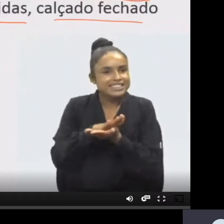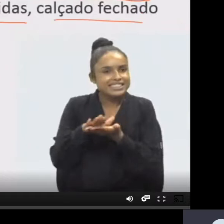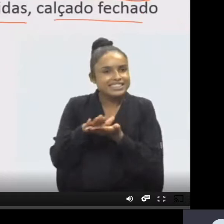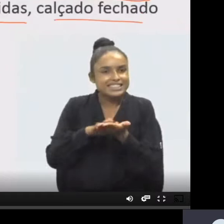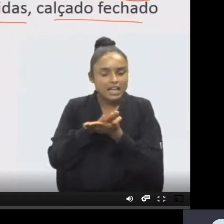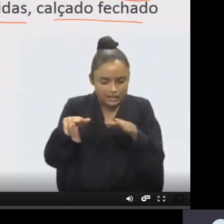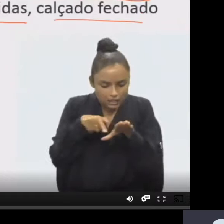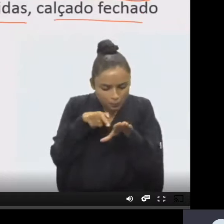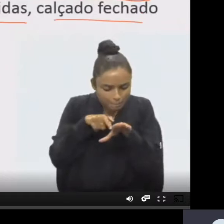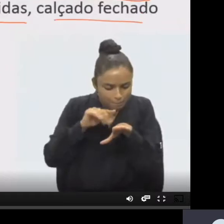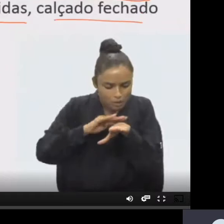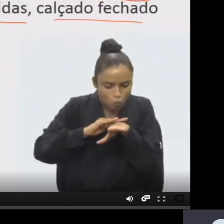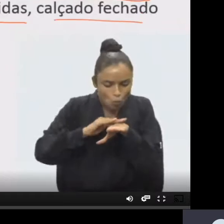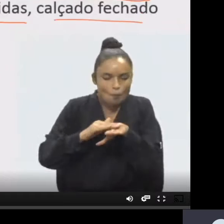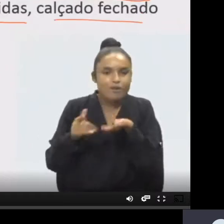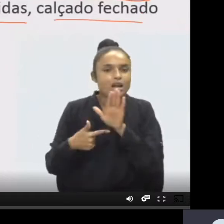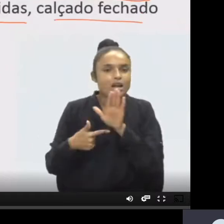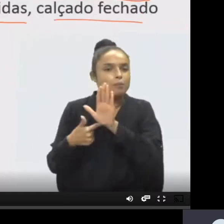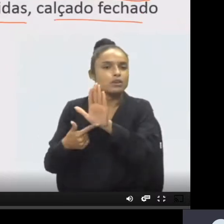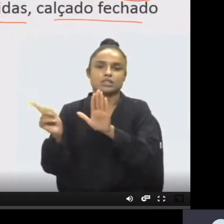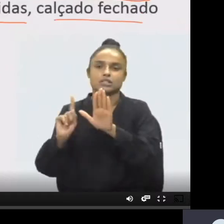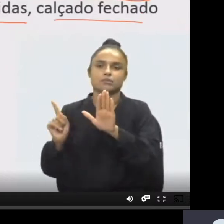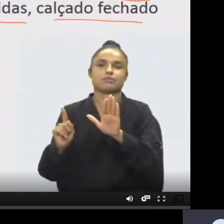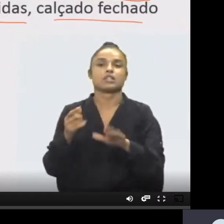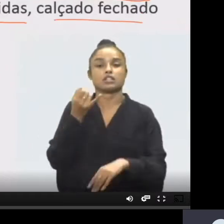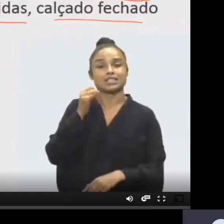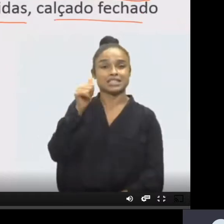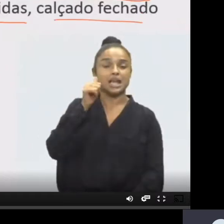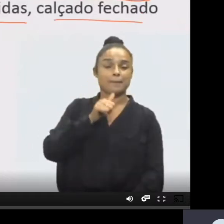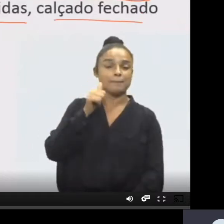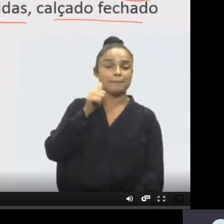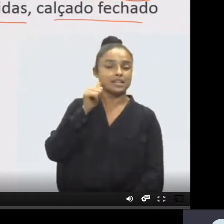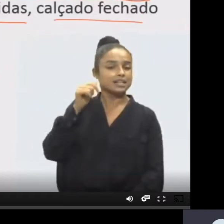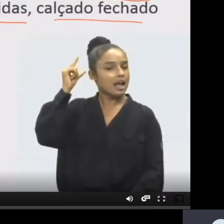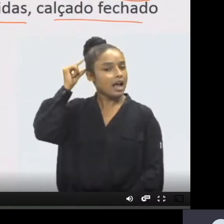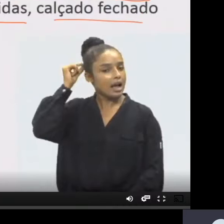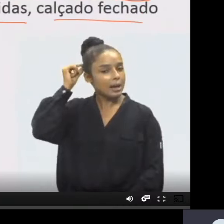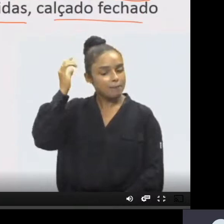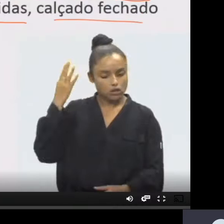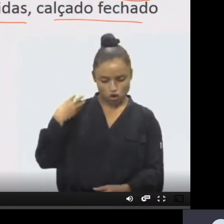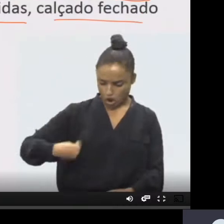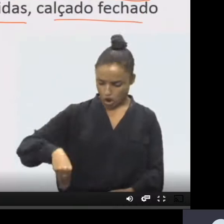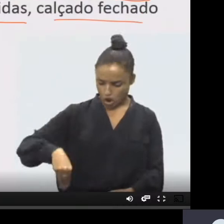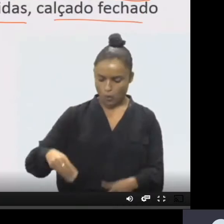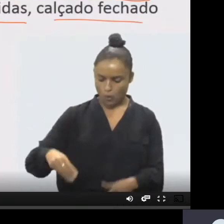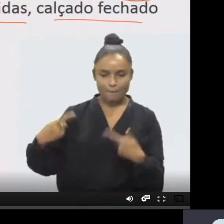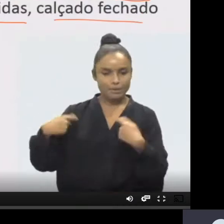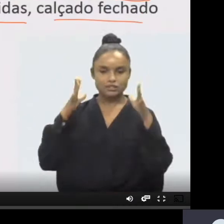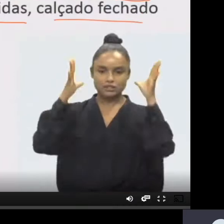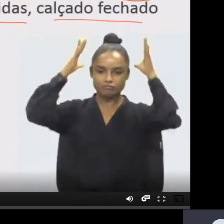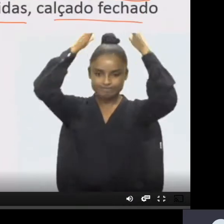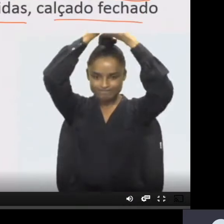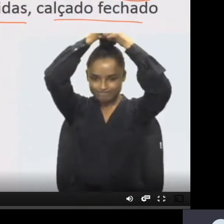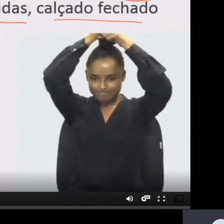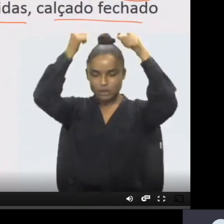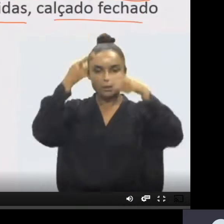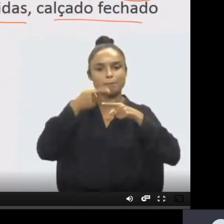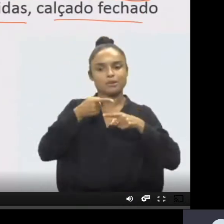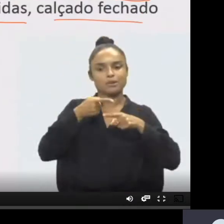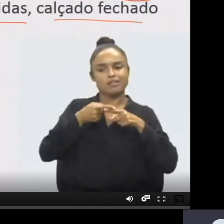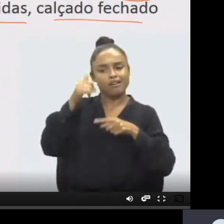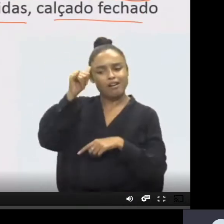ou a aluna possua cabelos longos, os cabelos devem estar presos para evitar qualquer tipo de acidente durante